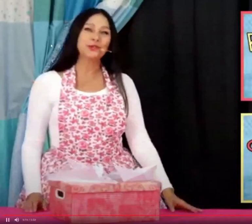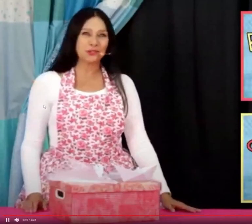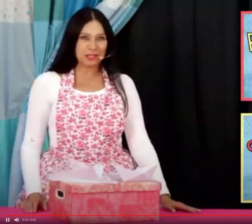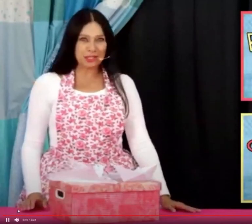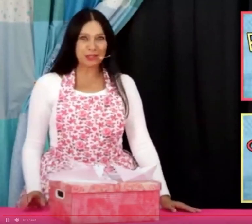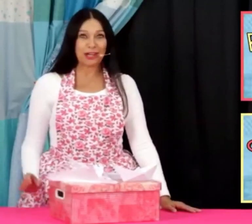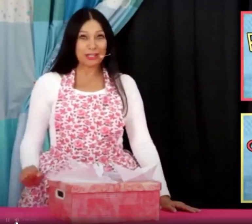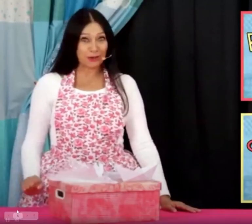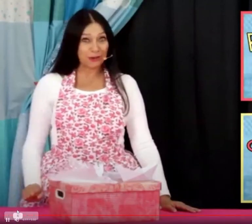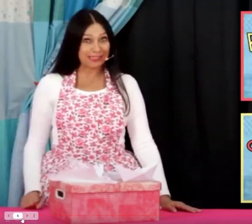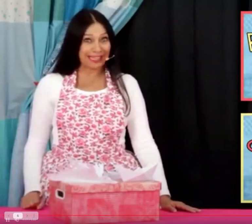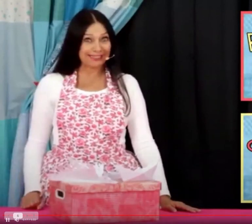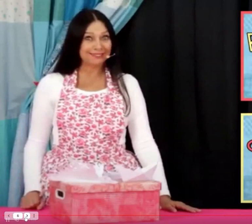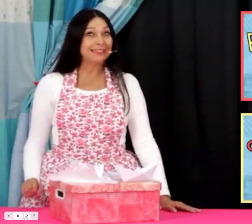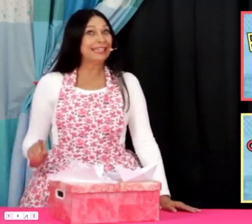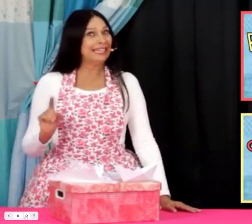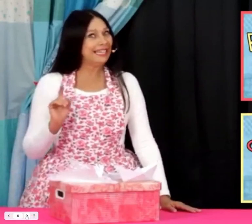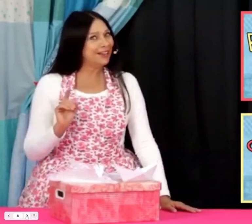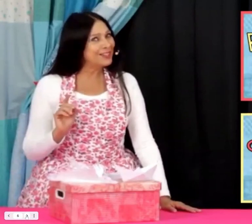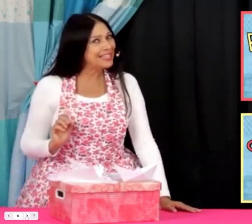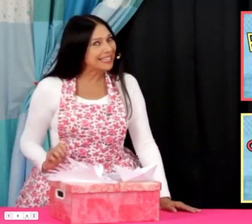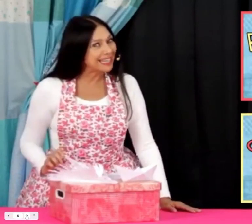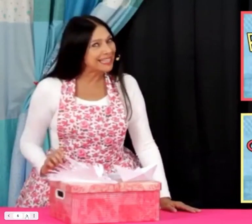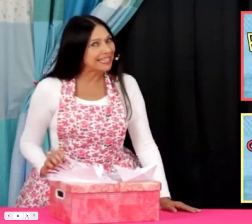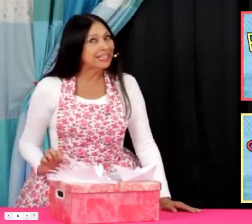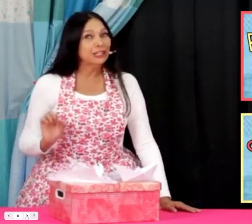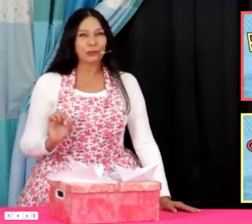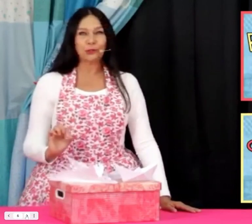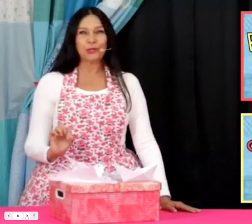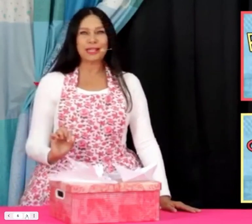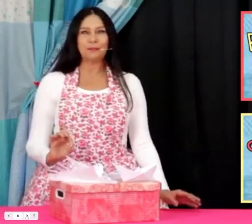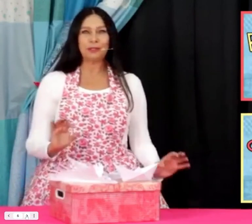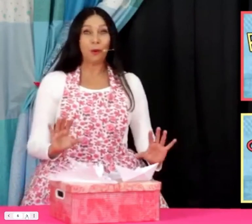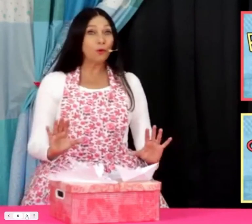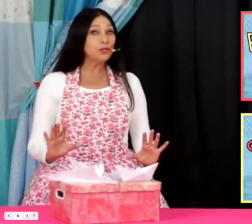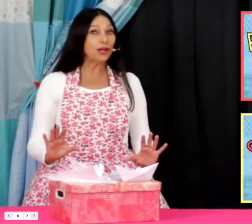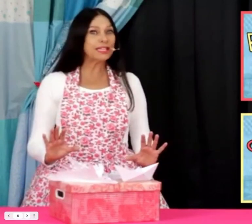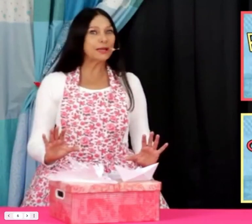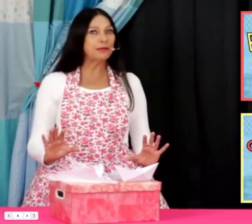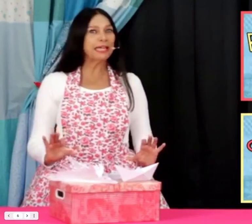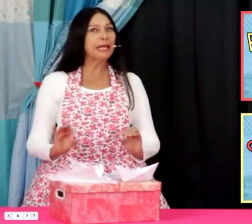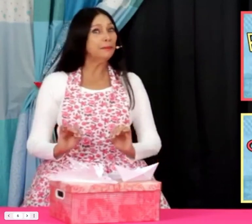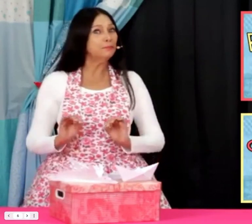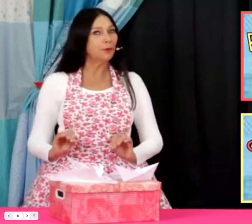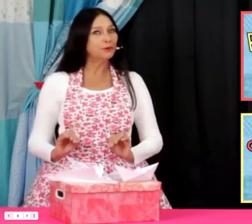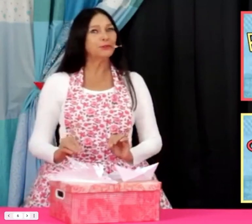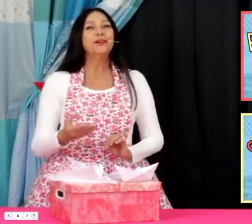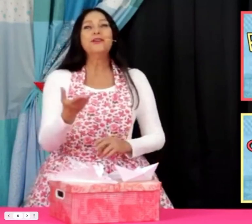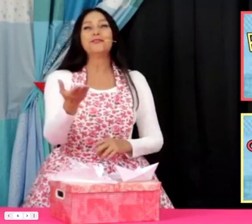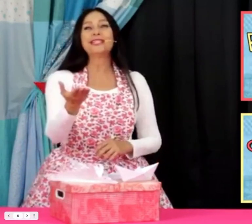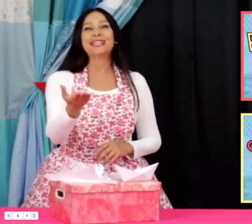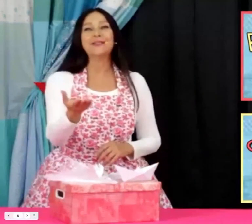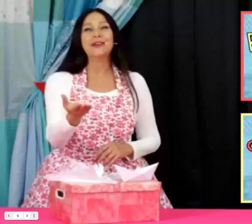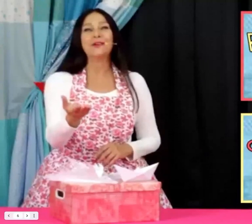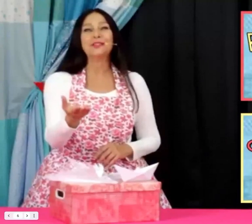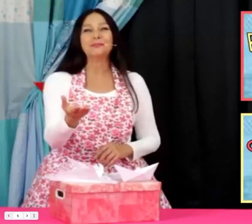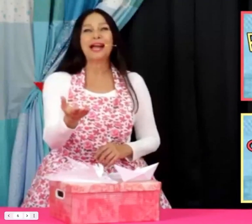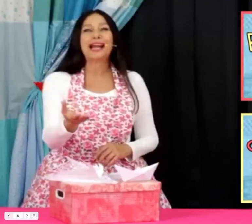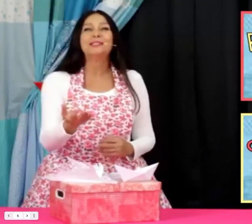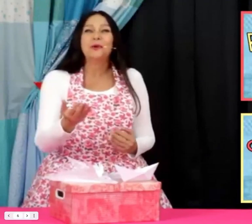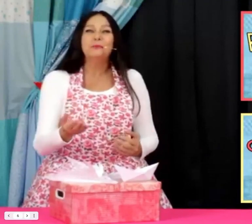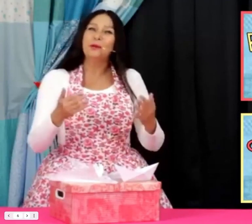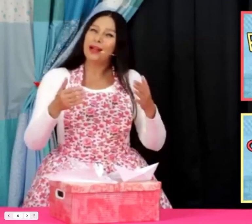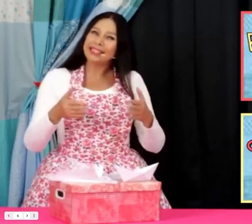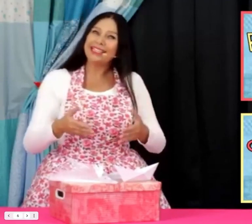as duas últimas histórias que eu contei. E não se esqueça, todo sábado, 11 horas da manhã em ponto, você tem um